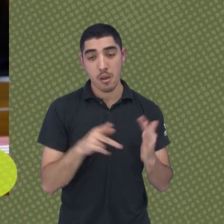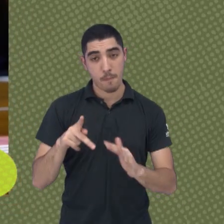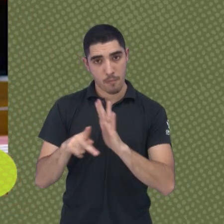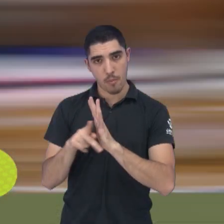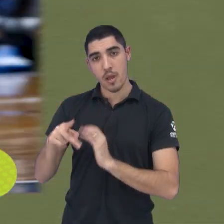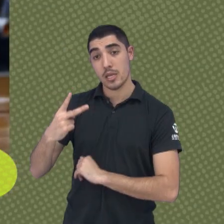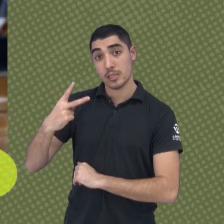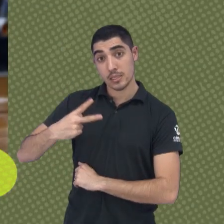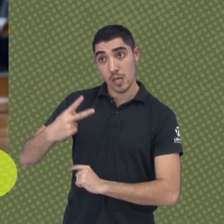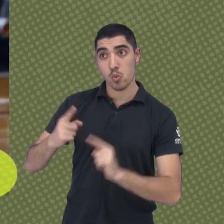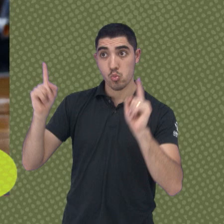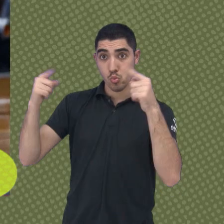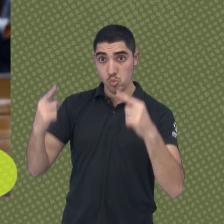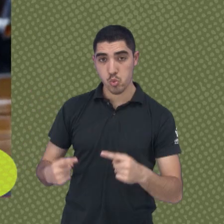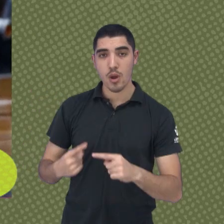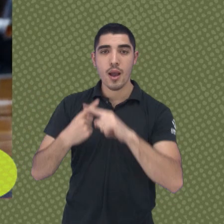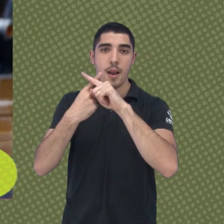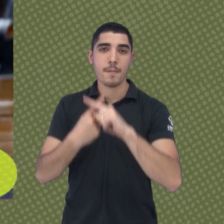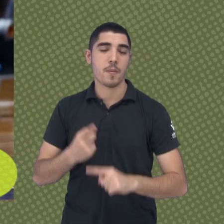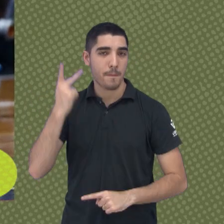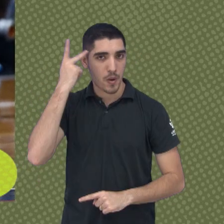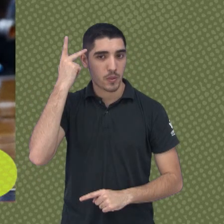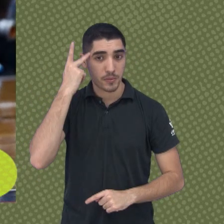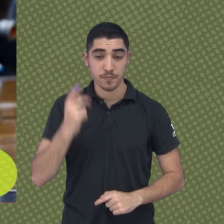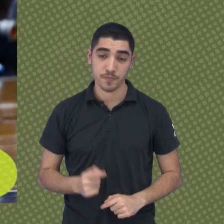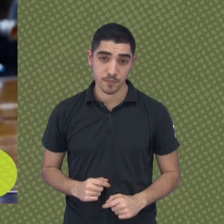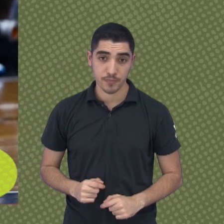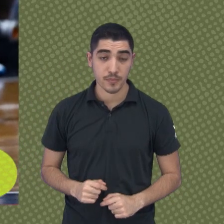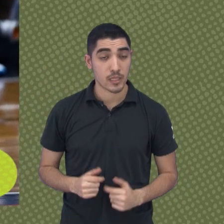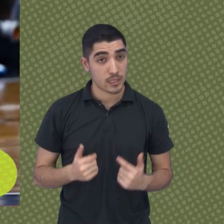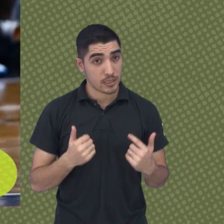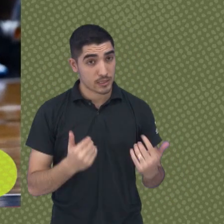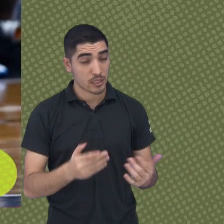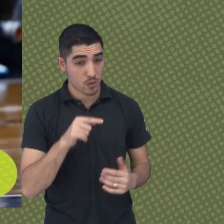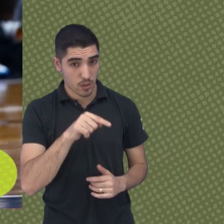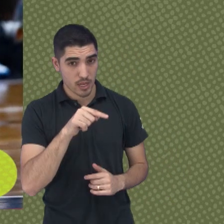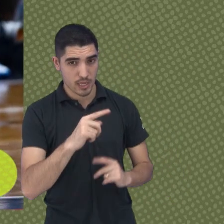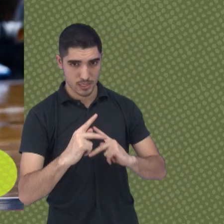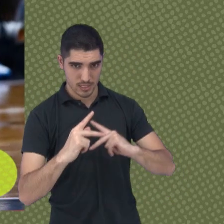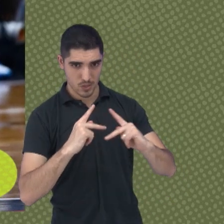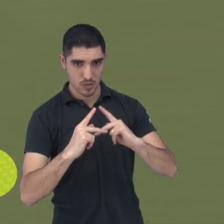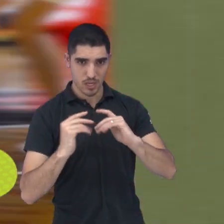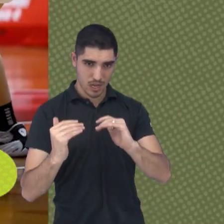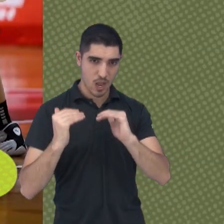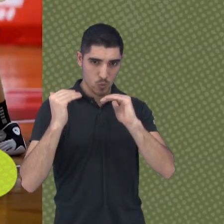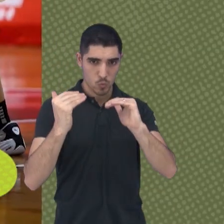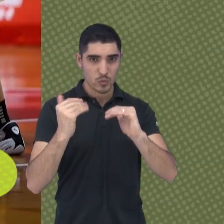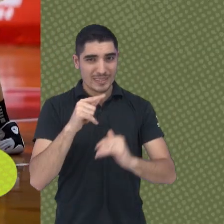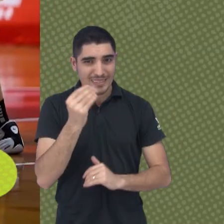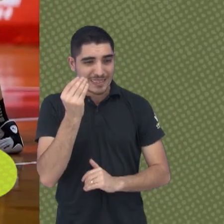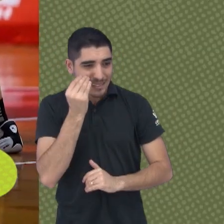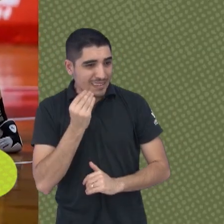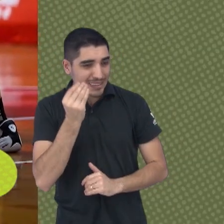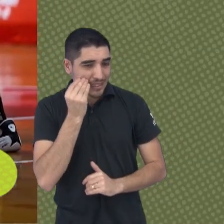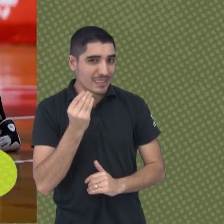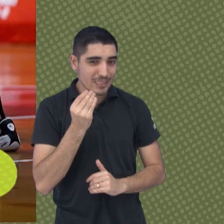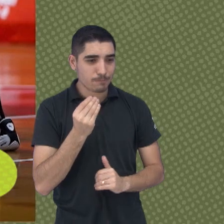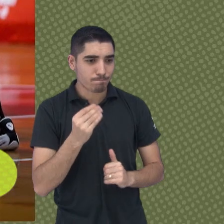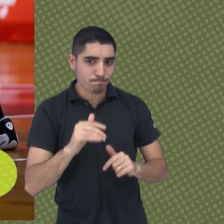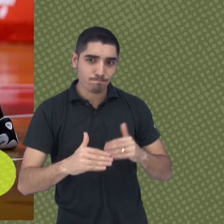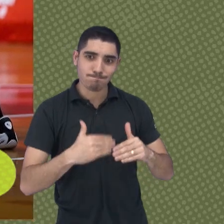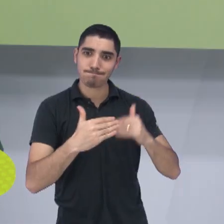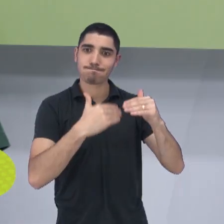pela segunda rodada do Campeonato Paulista, Brunão. Esse time do adulto do São José que está tentando se encontrar aí, né? Desde o ano passado